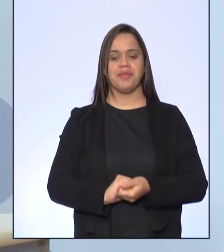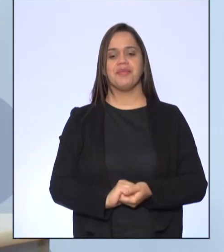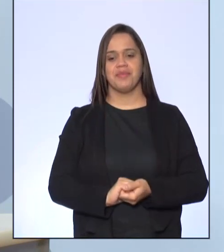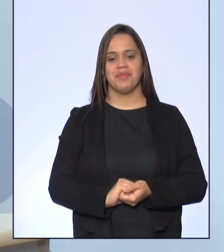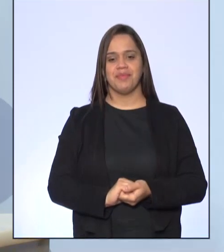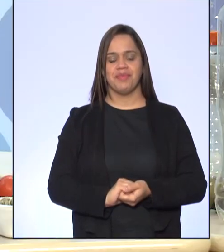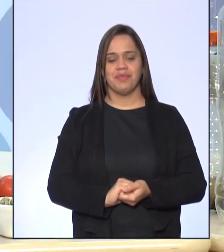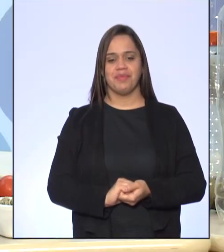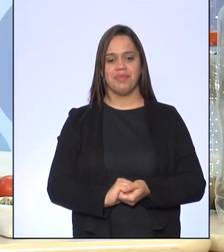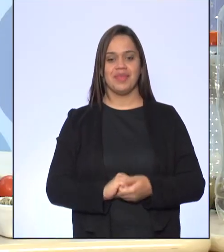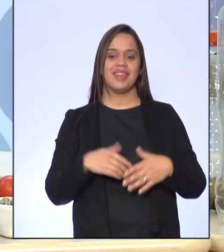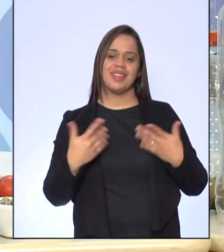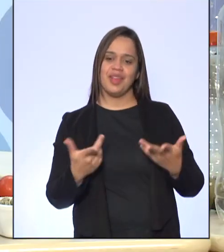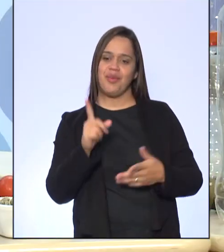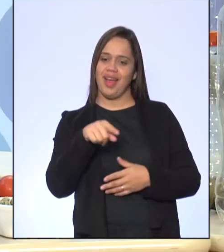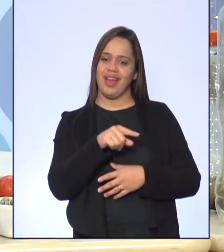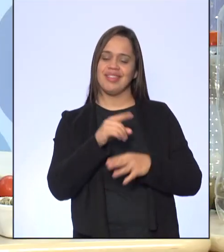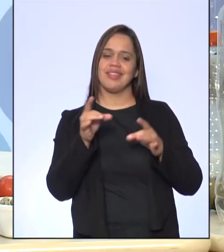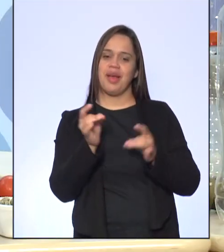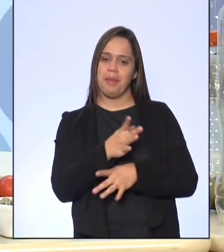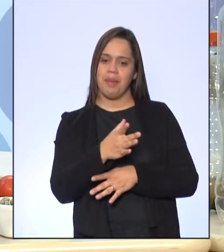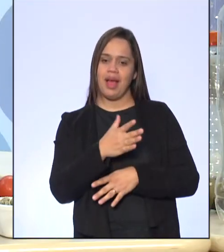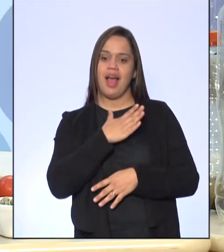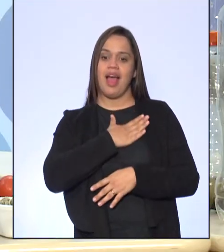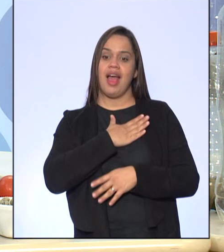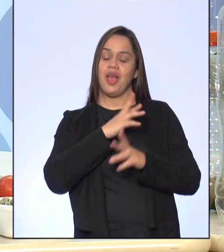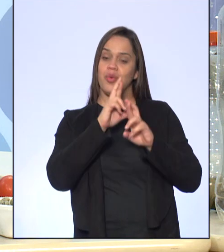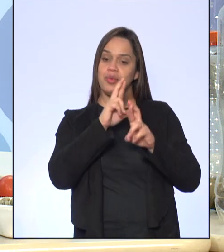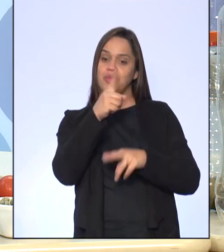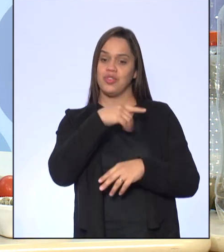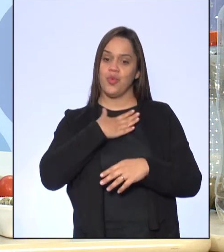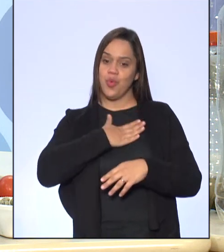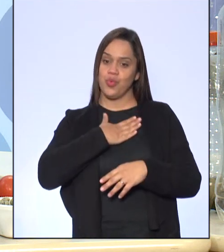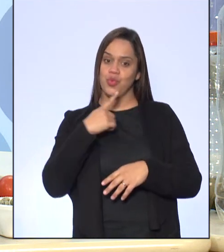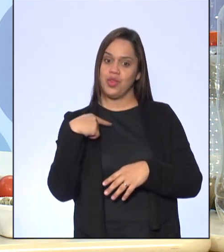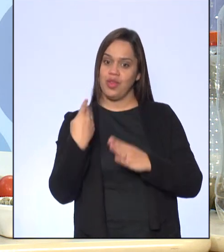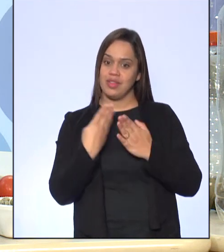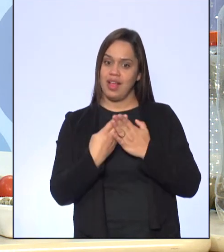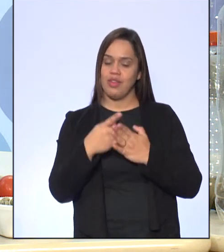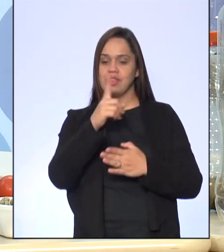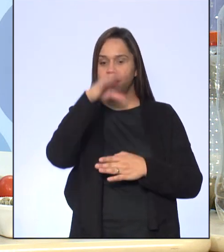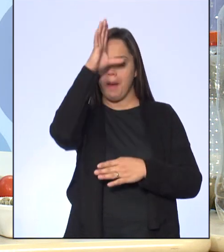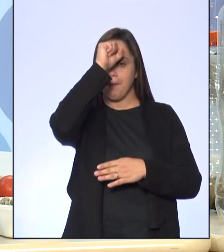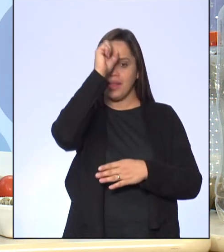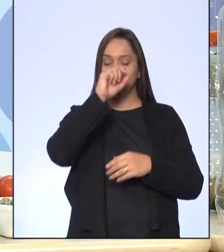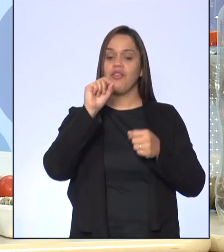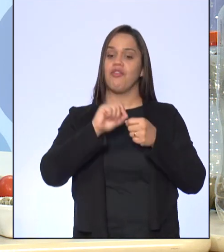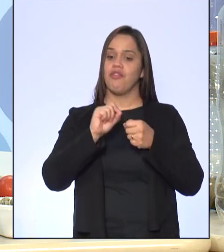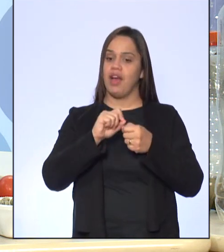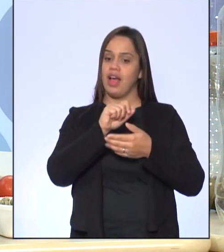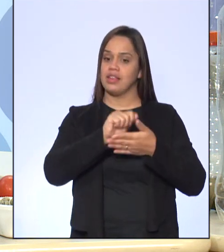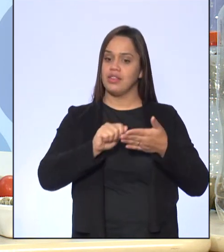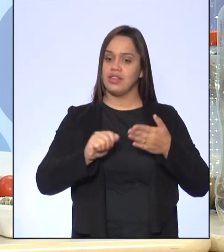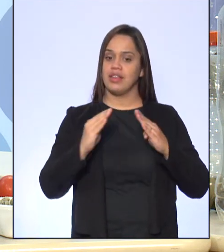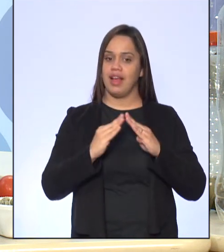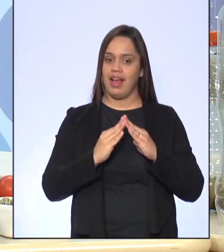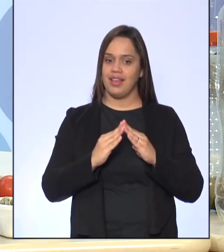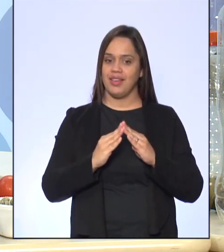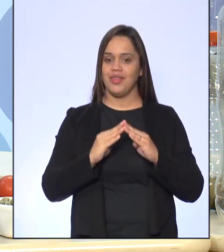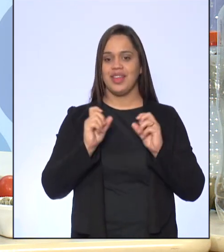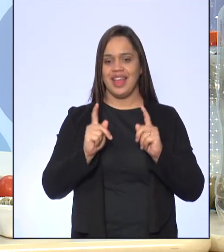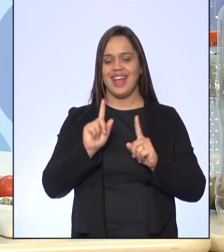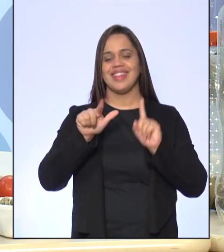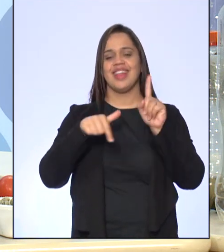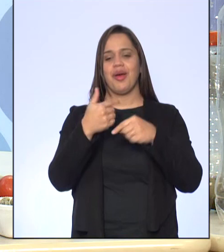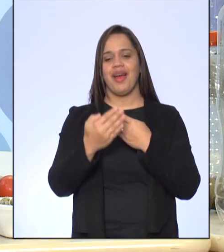Então é isso, gente. Espero que vocês tenham gostado da nossa aula, que vocês tenham aprendido, façam suas anotações e até